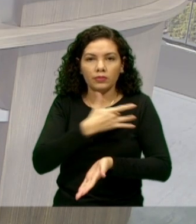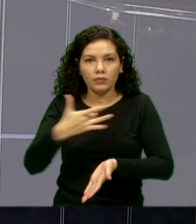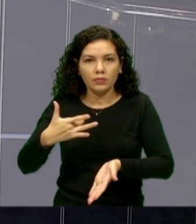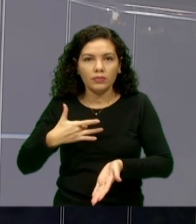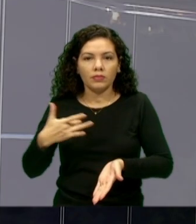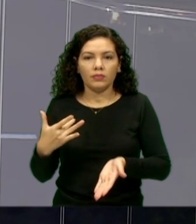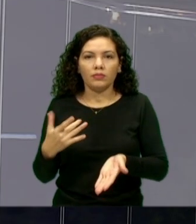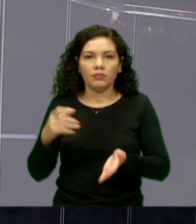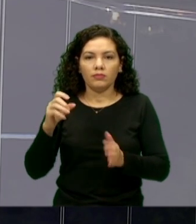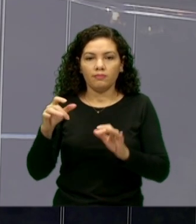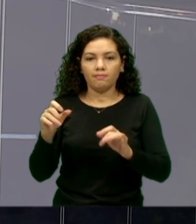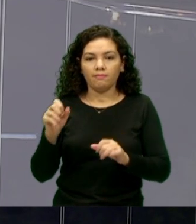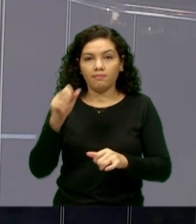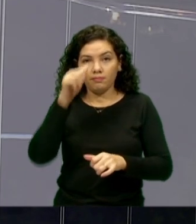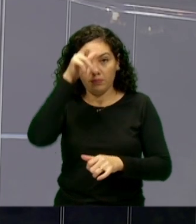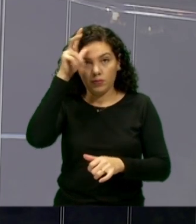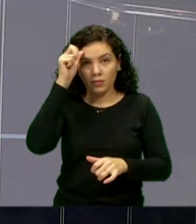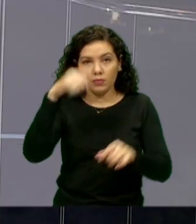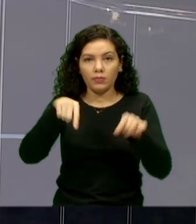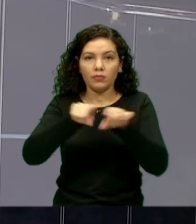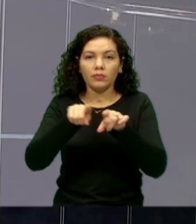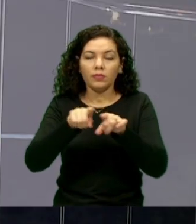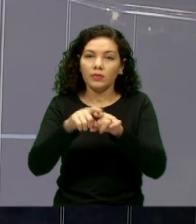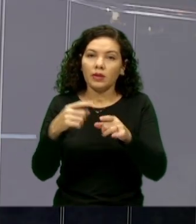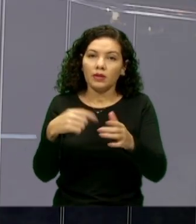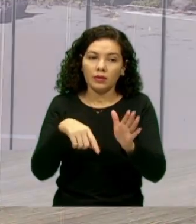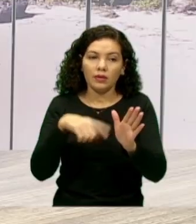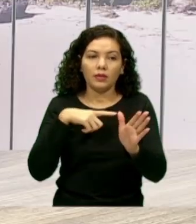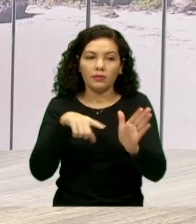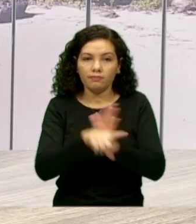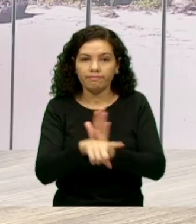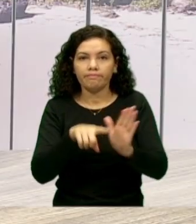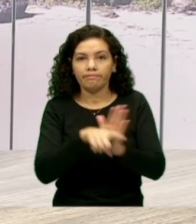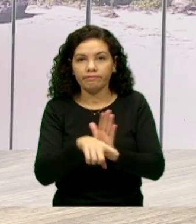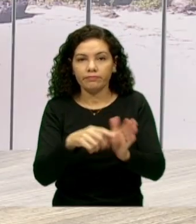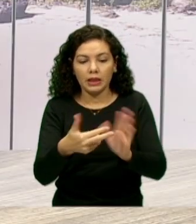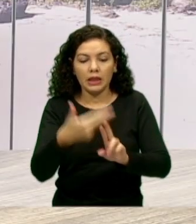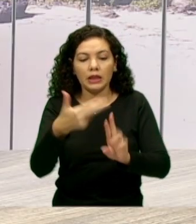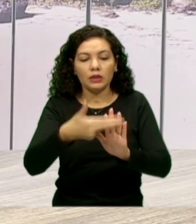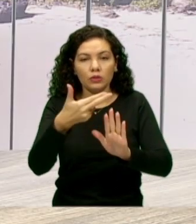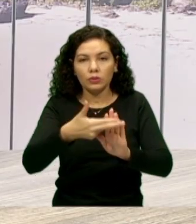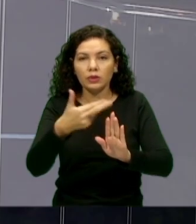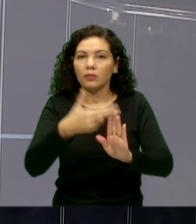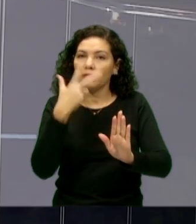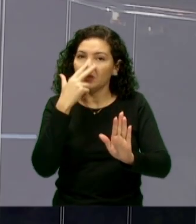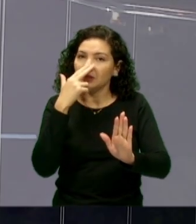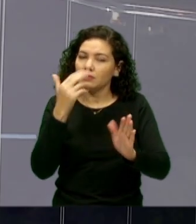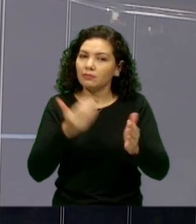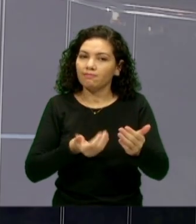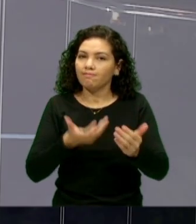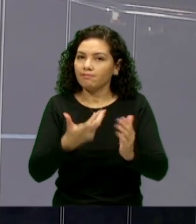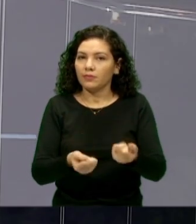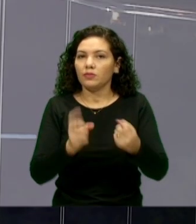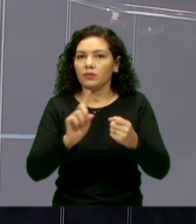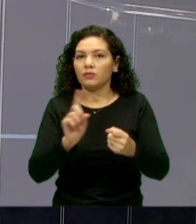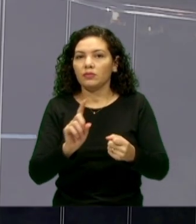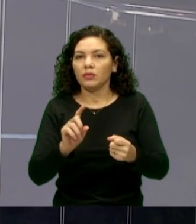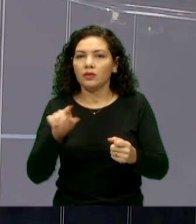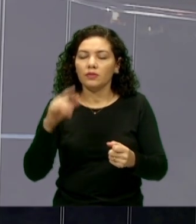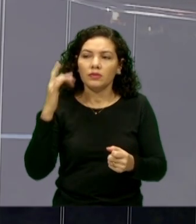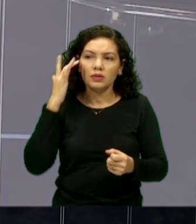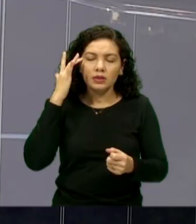Saúde Municipal e a Prefeitura contestaram a resolução. Vocês têm noção de